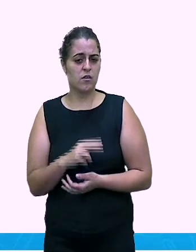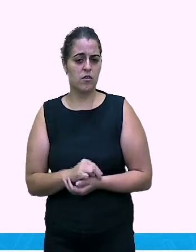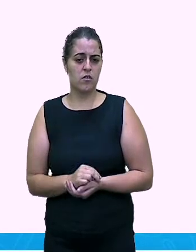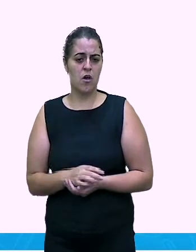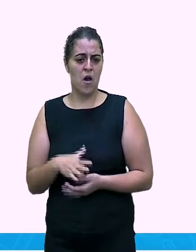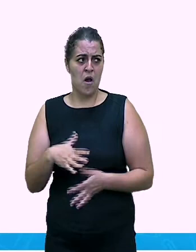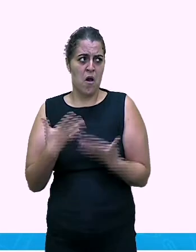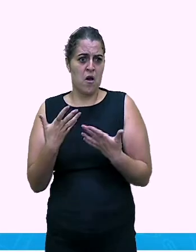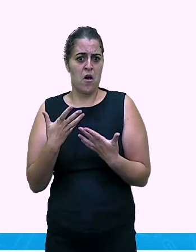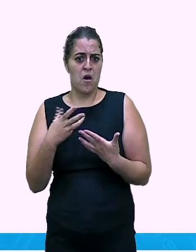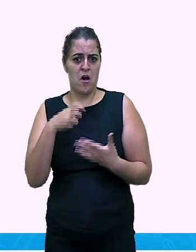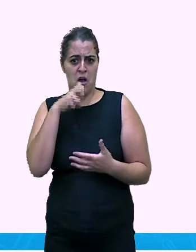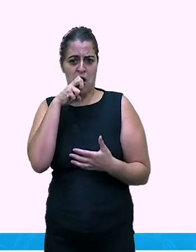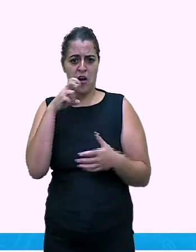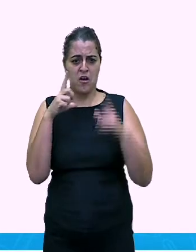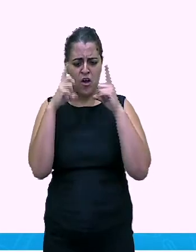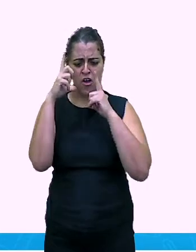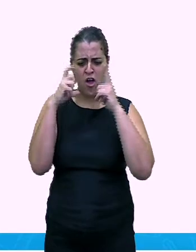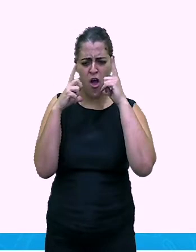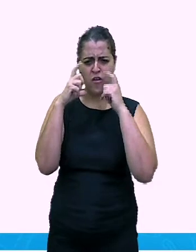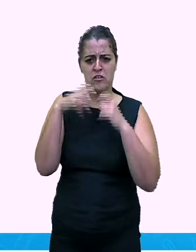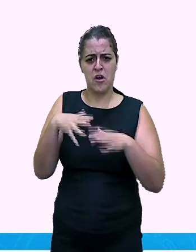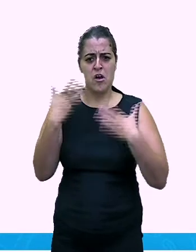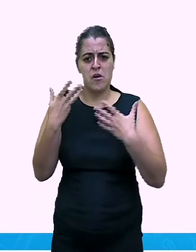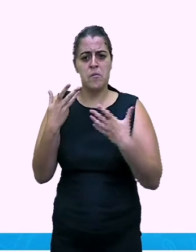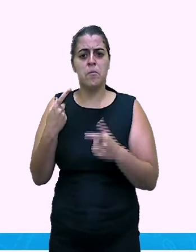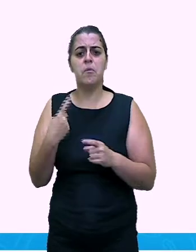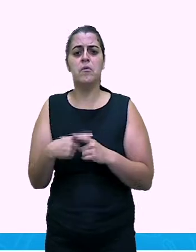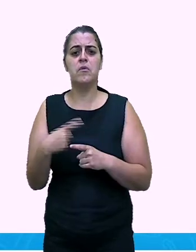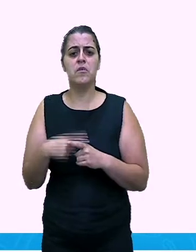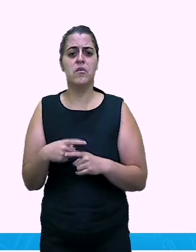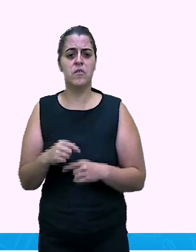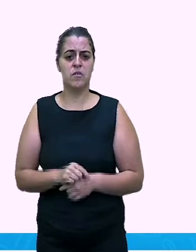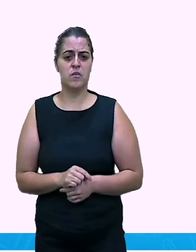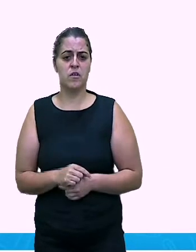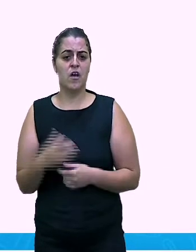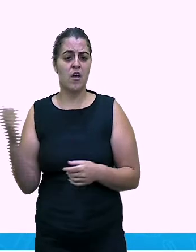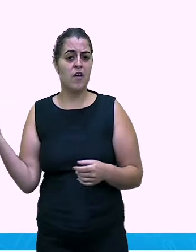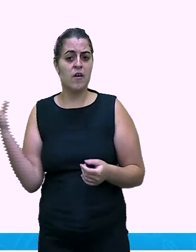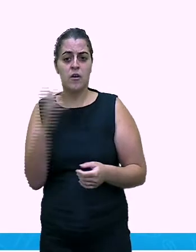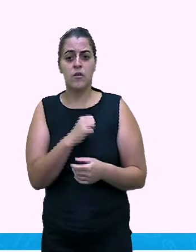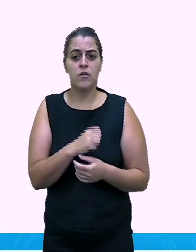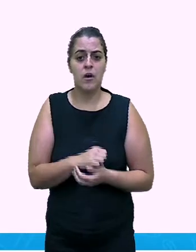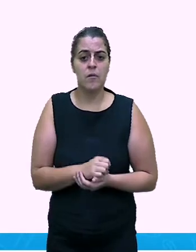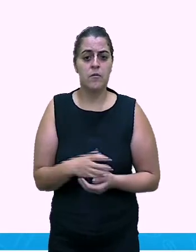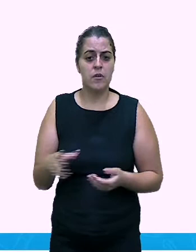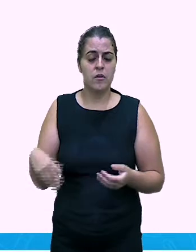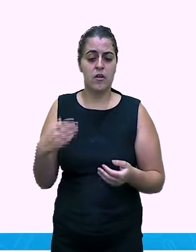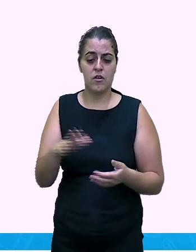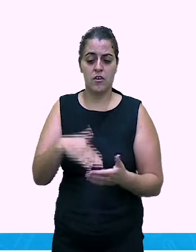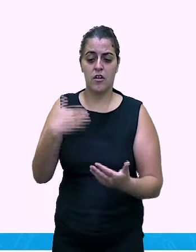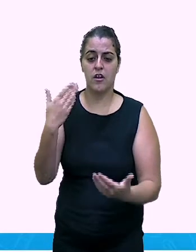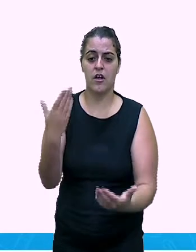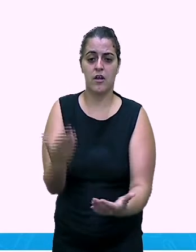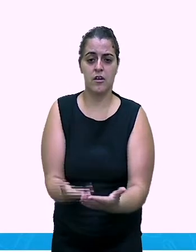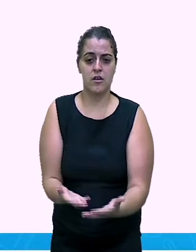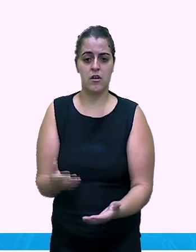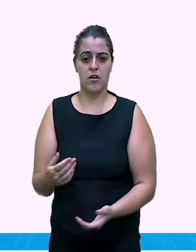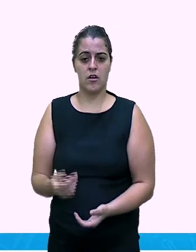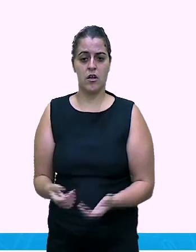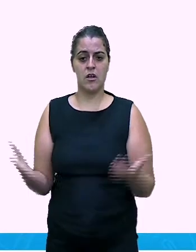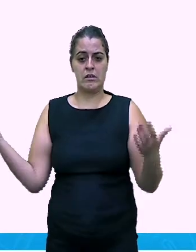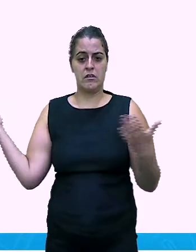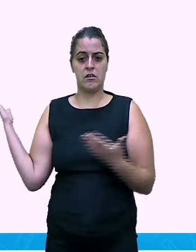está assustada na expressão facial, porque será que ela vai conseguir alcançar antes que ele caia no chão?